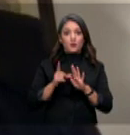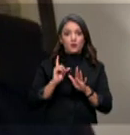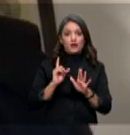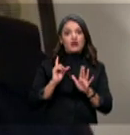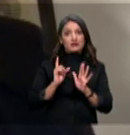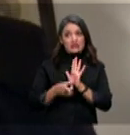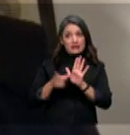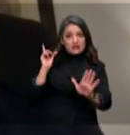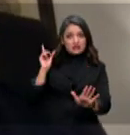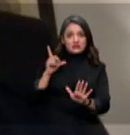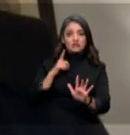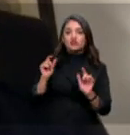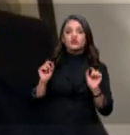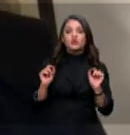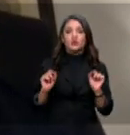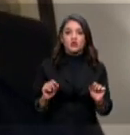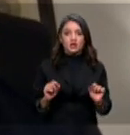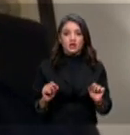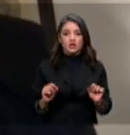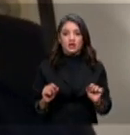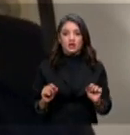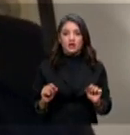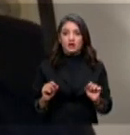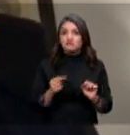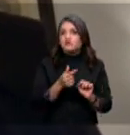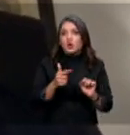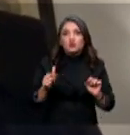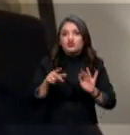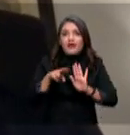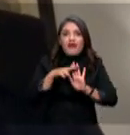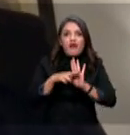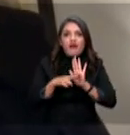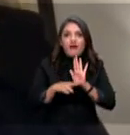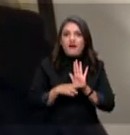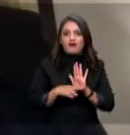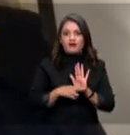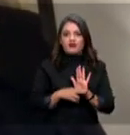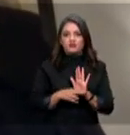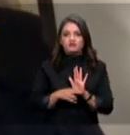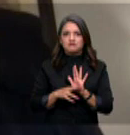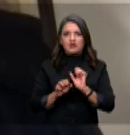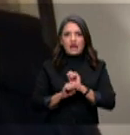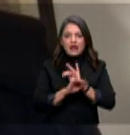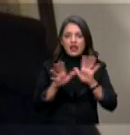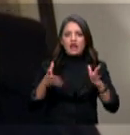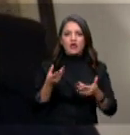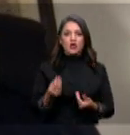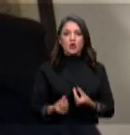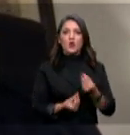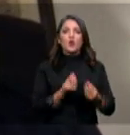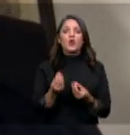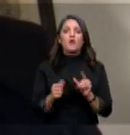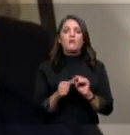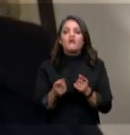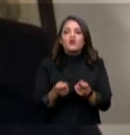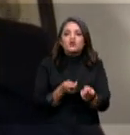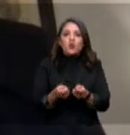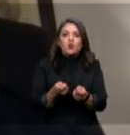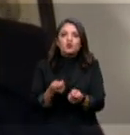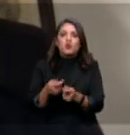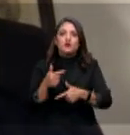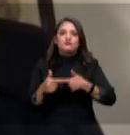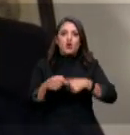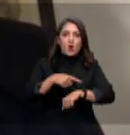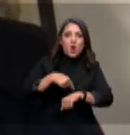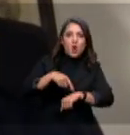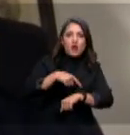então vigente era lacônico em relação à possibilidade de controle de jornada laboral